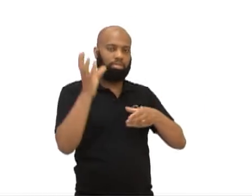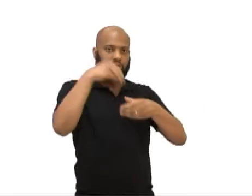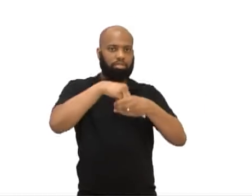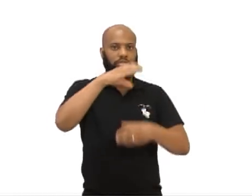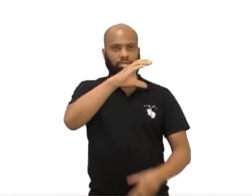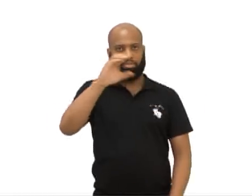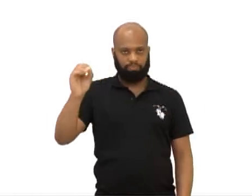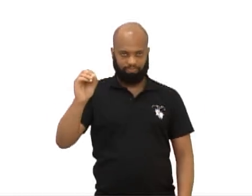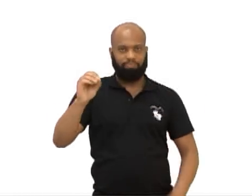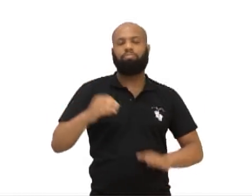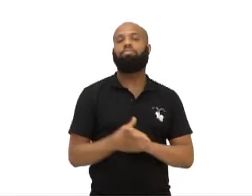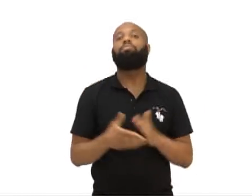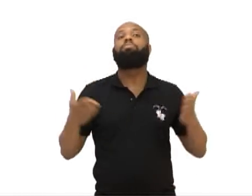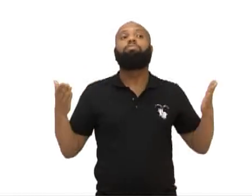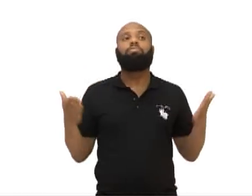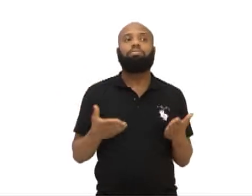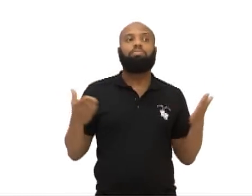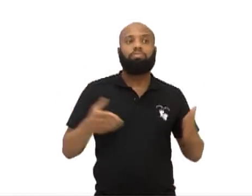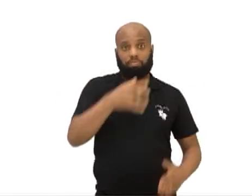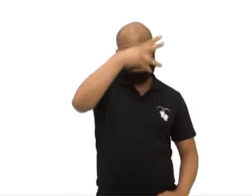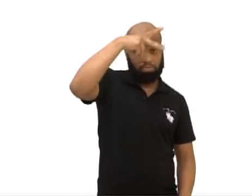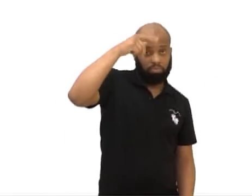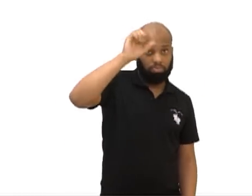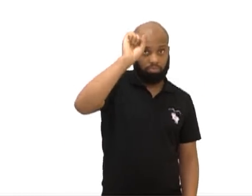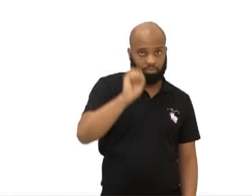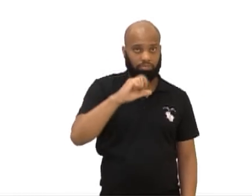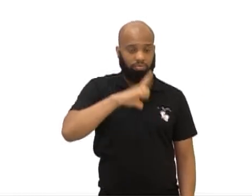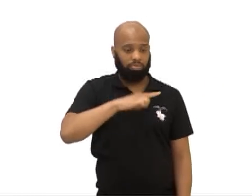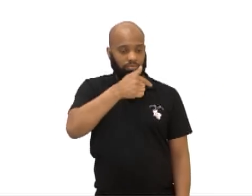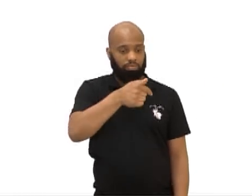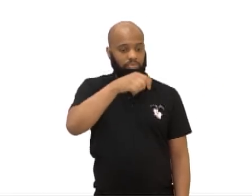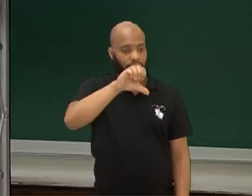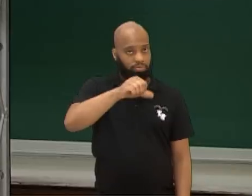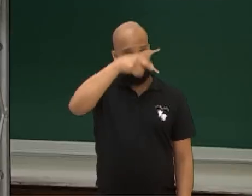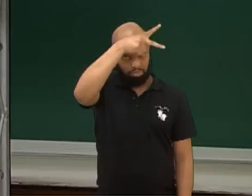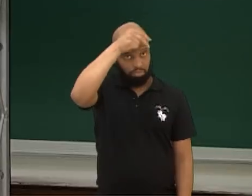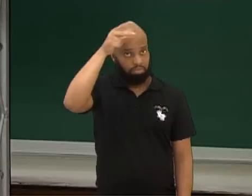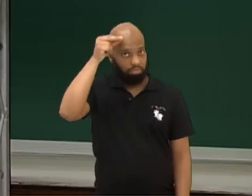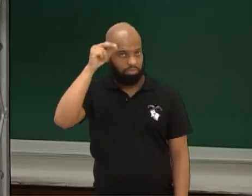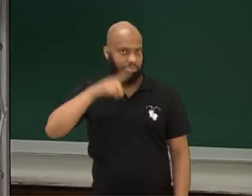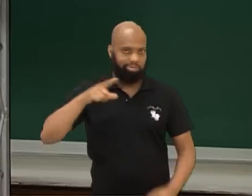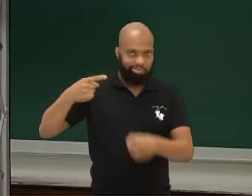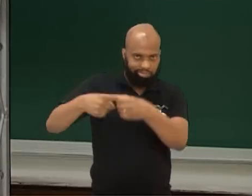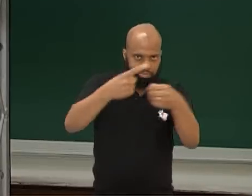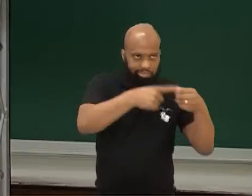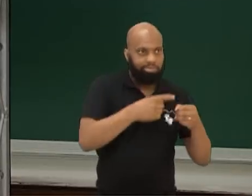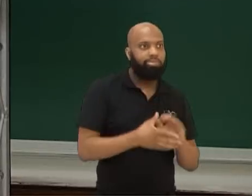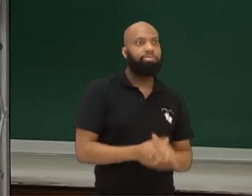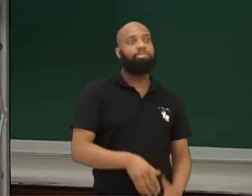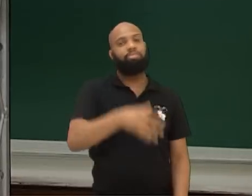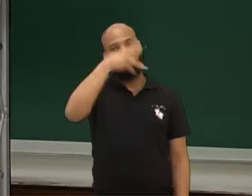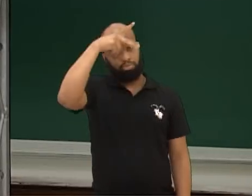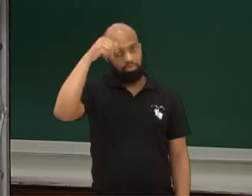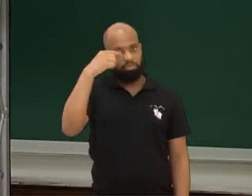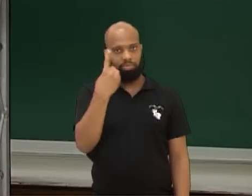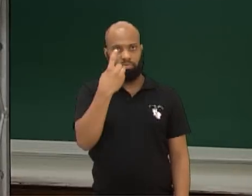Centro-Oeste. A Mato Grosso do Sul tem 79 municípios, quer dizer, 79 cidades. Mato Grosso,